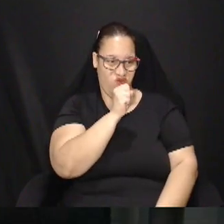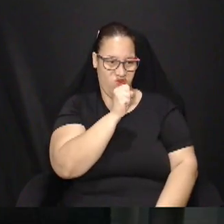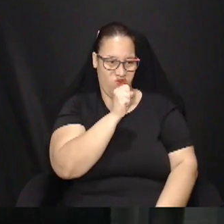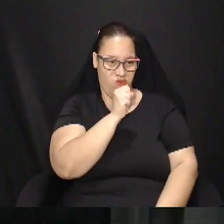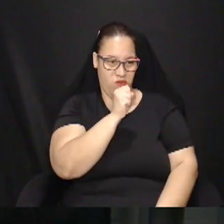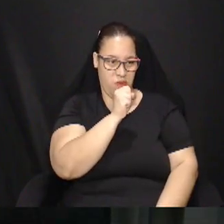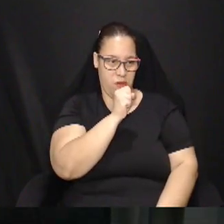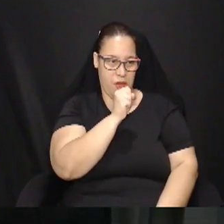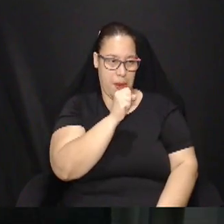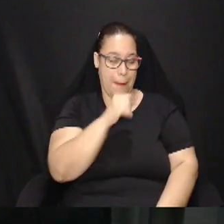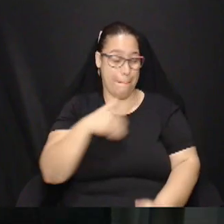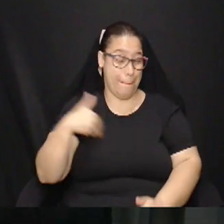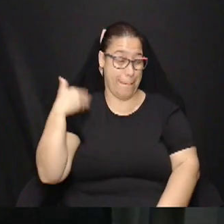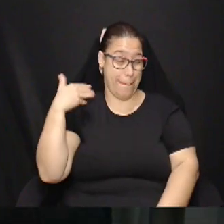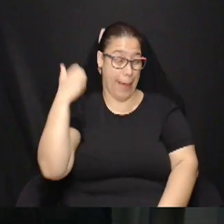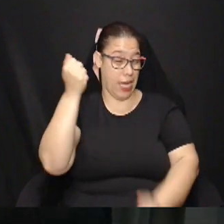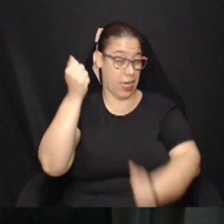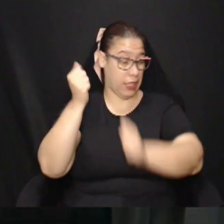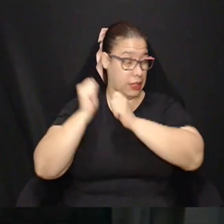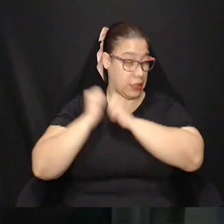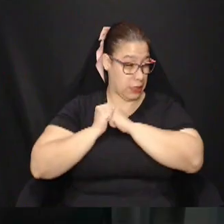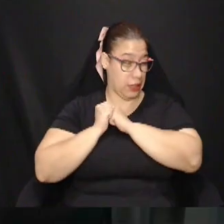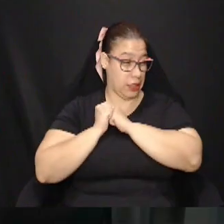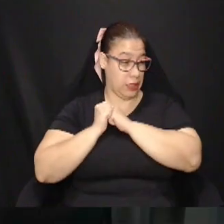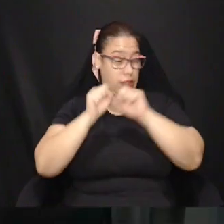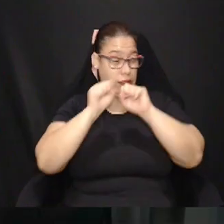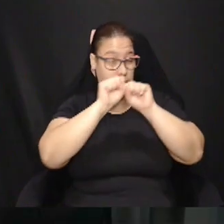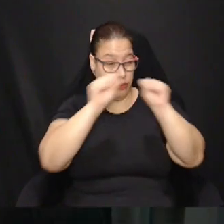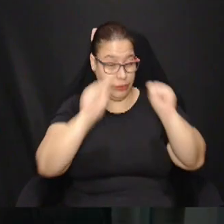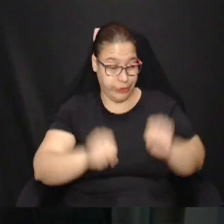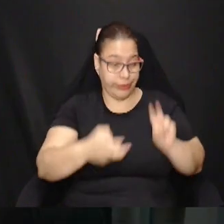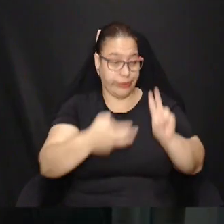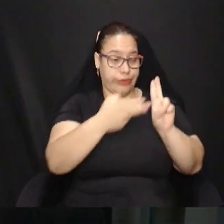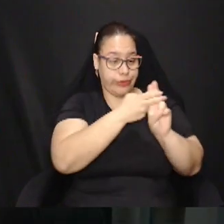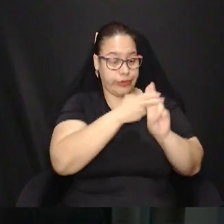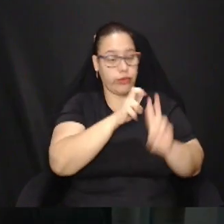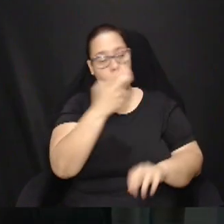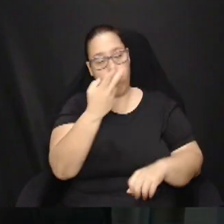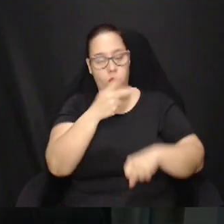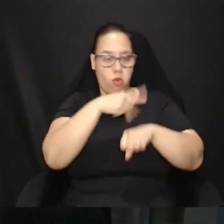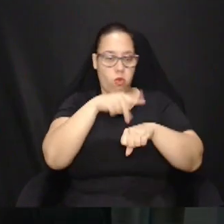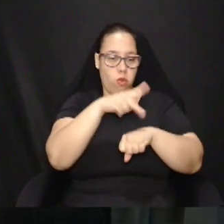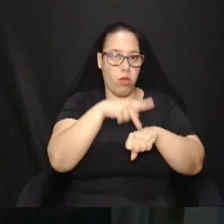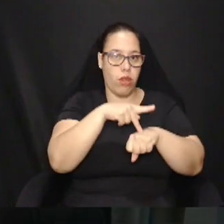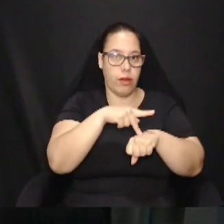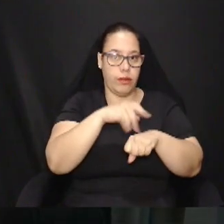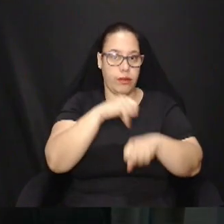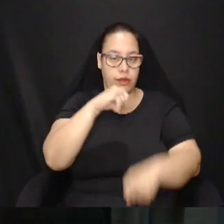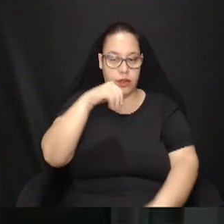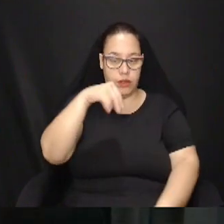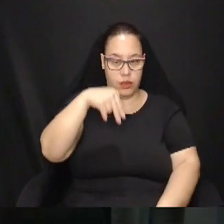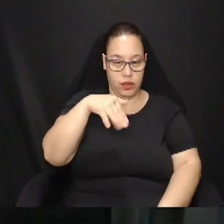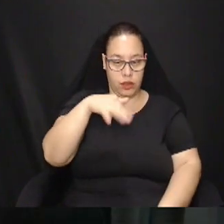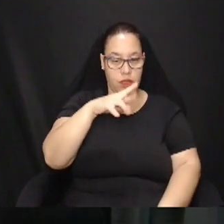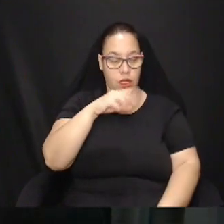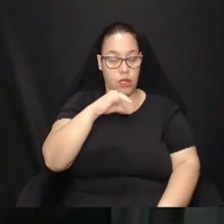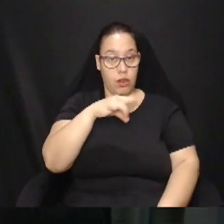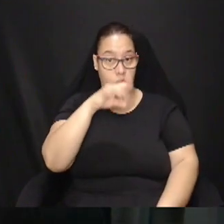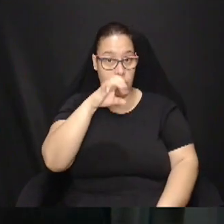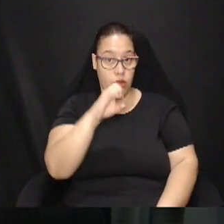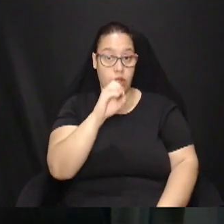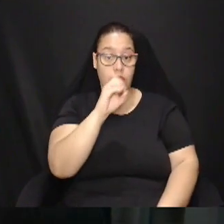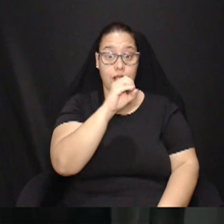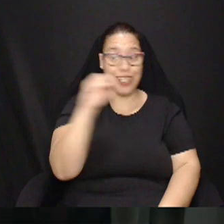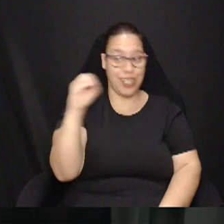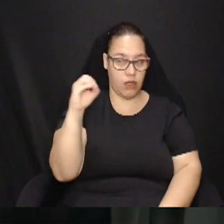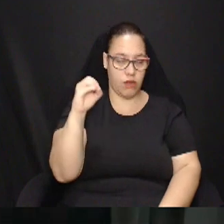carrega forte para o Sistema Nacional de Saúde ou para o país? A infertilidade, 0. Ou seja, qual é